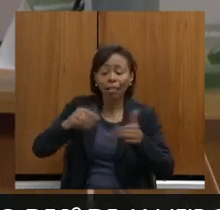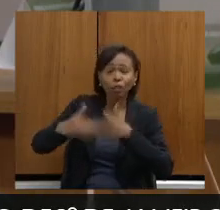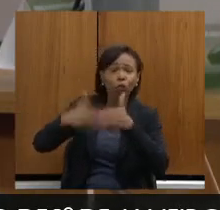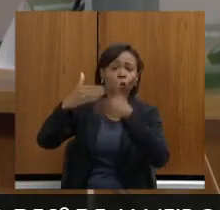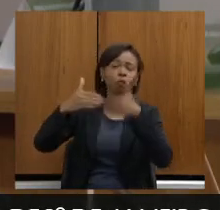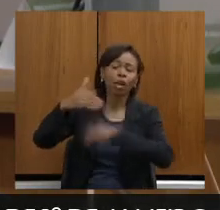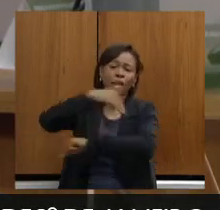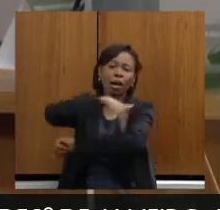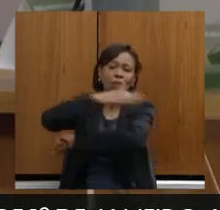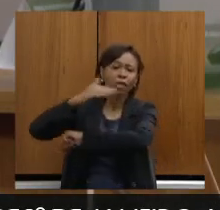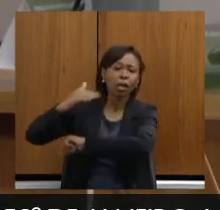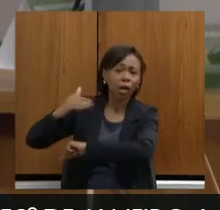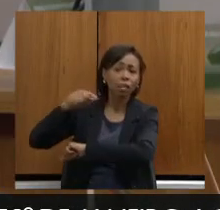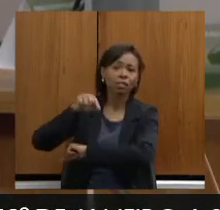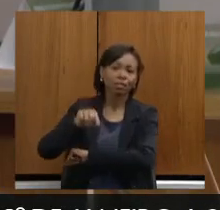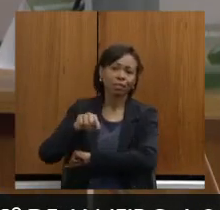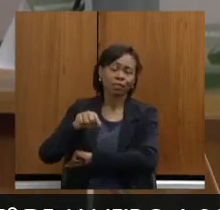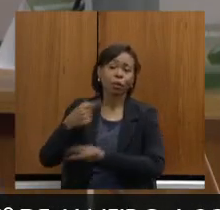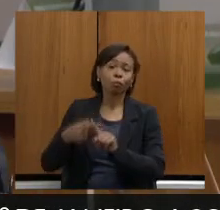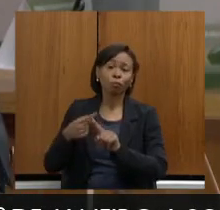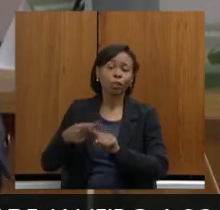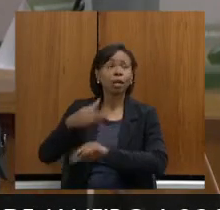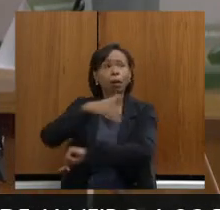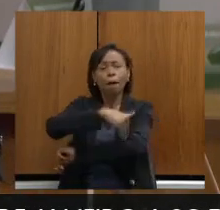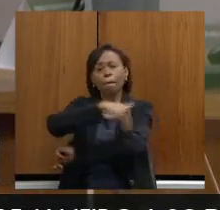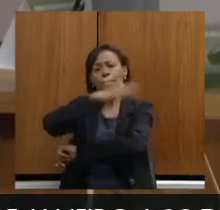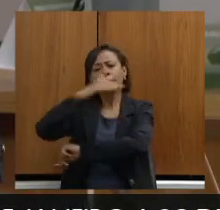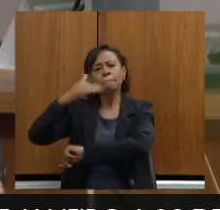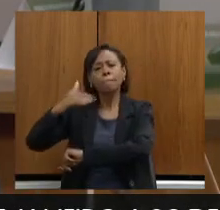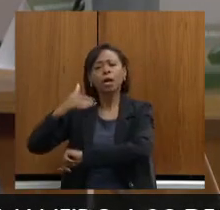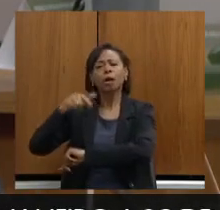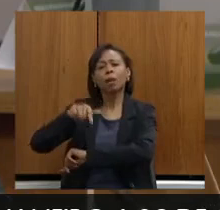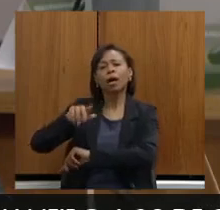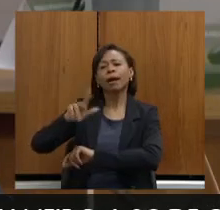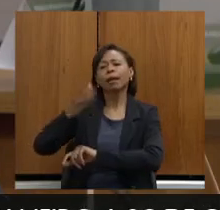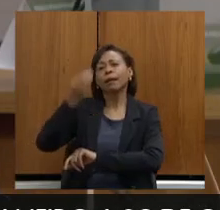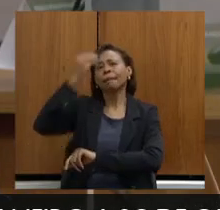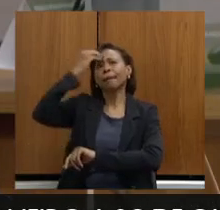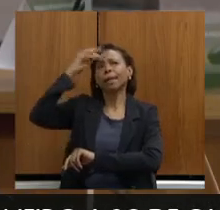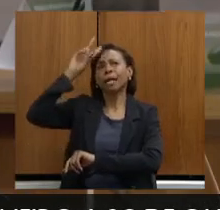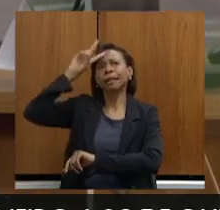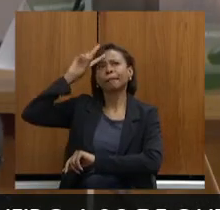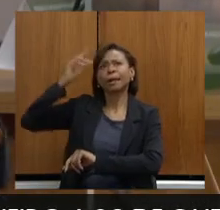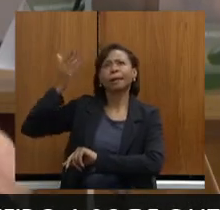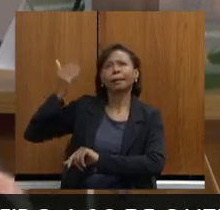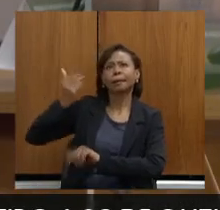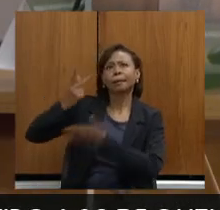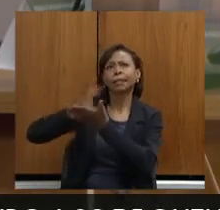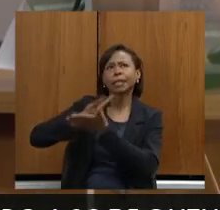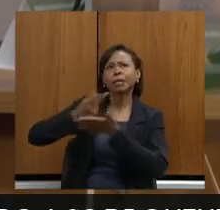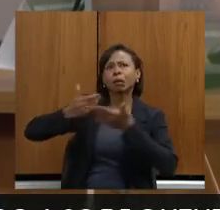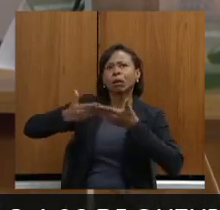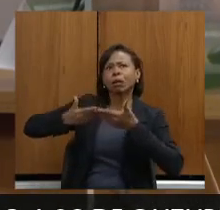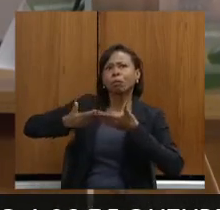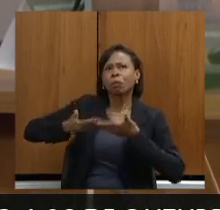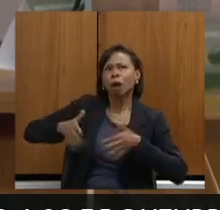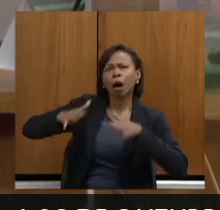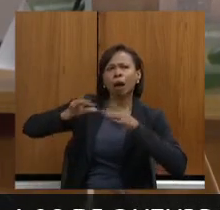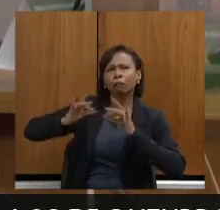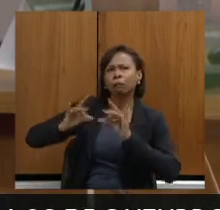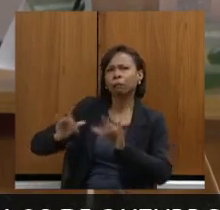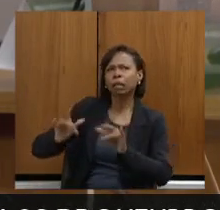colocando Brumadinho não só com a lembrança da tragédia mas principalmente Se